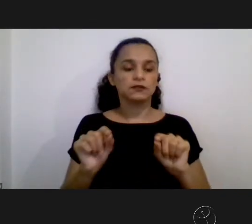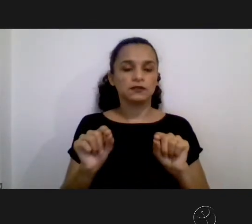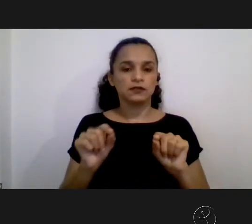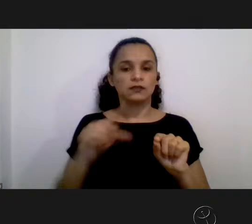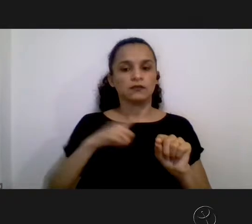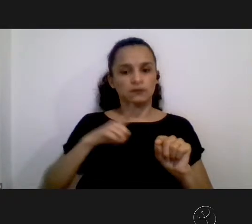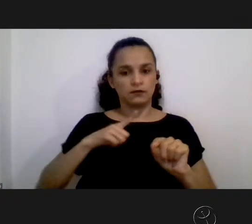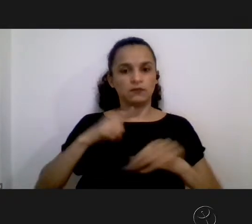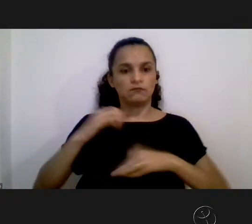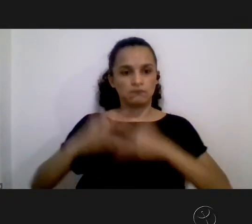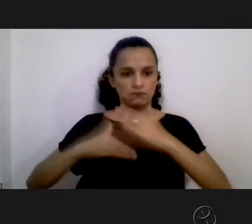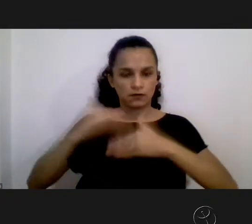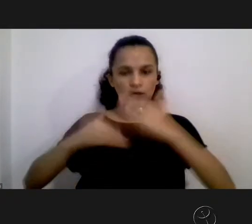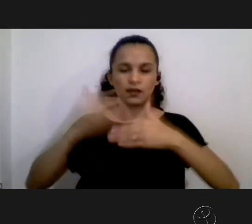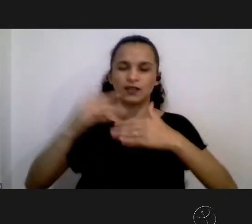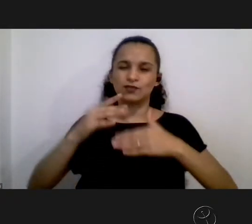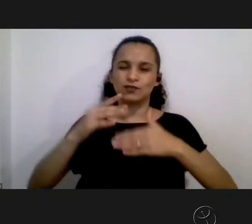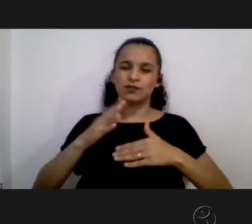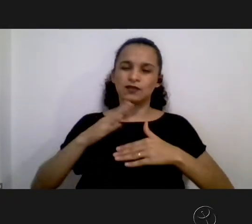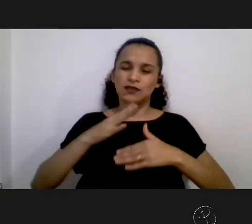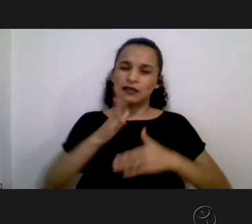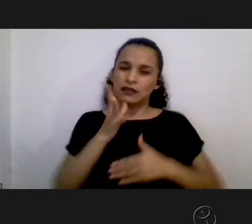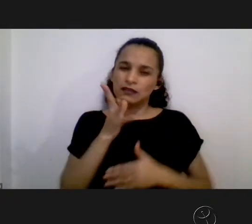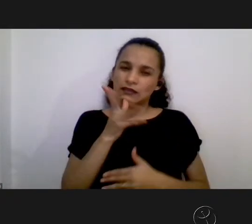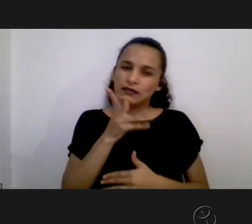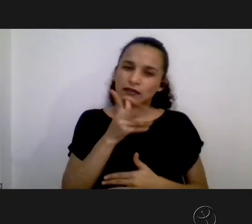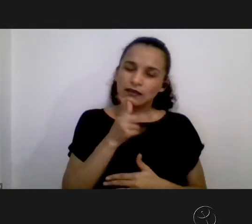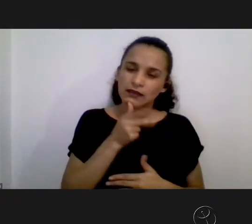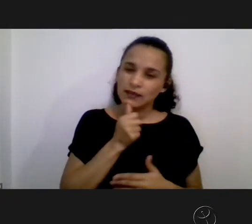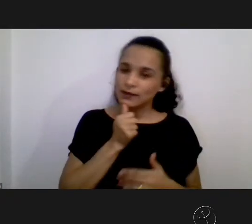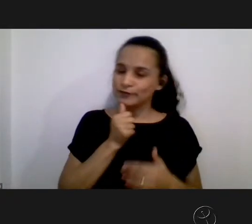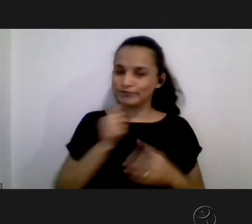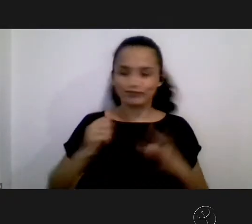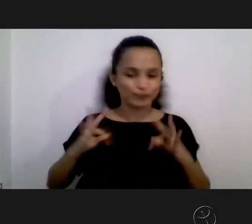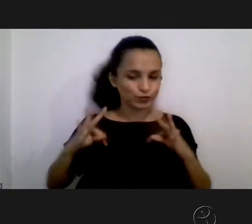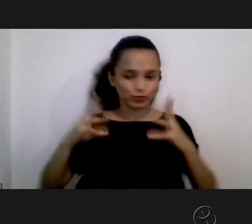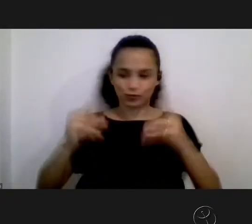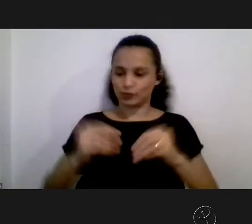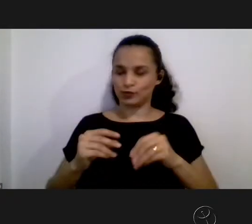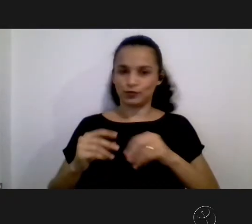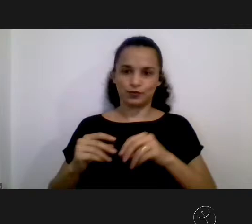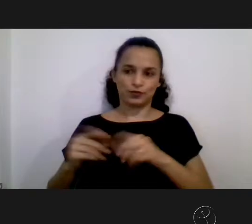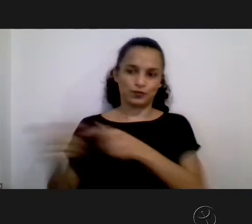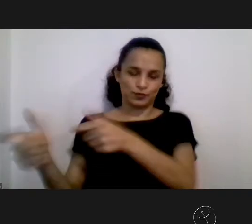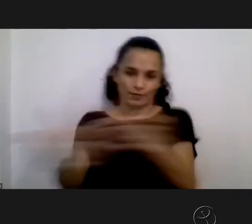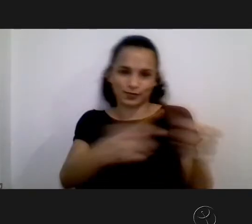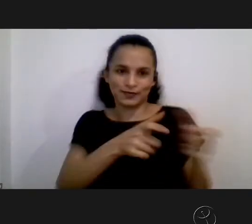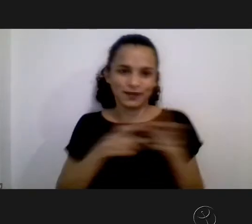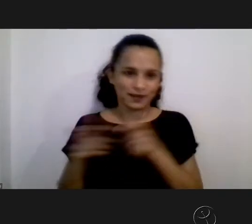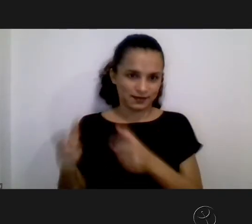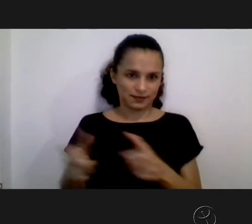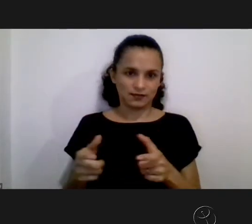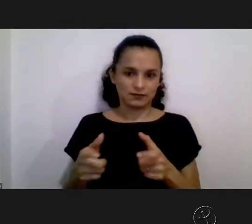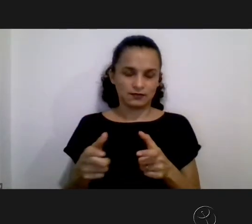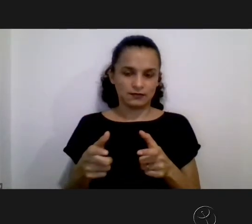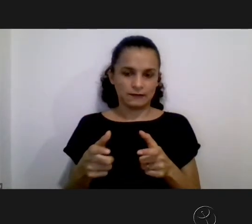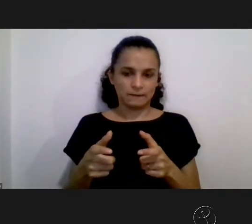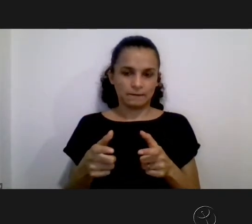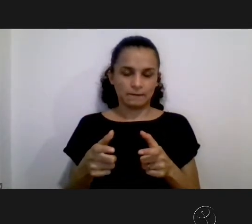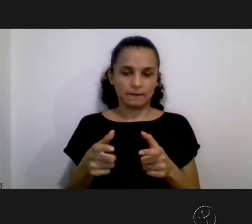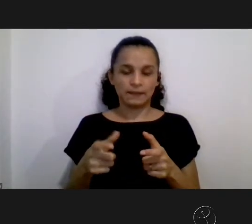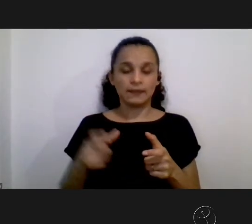progresso lento e errático por toda parte, com três